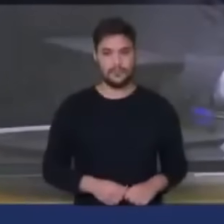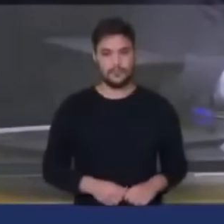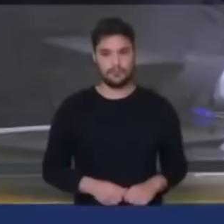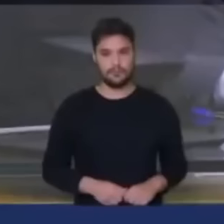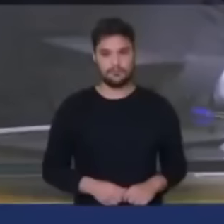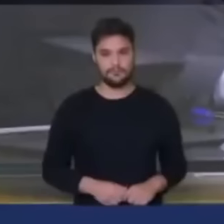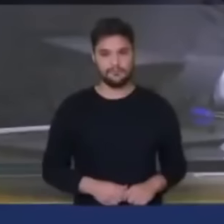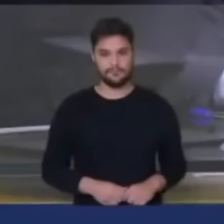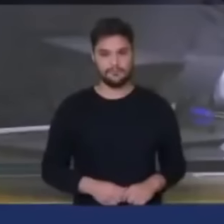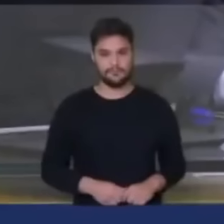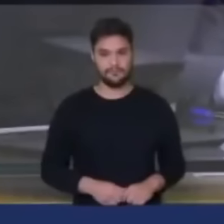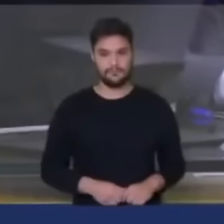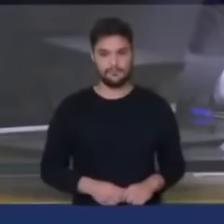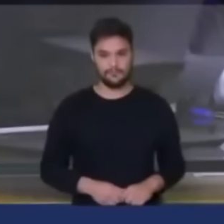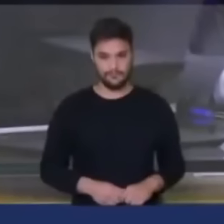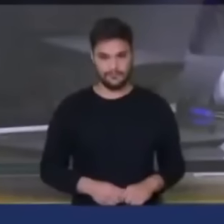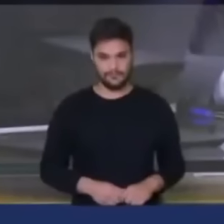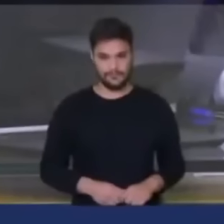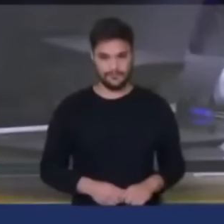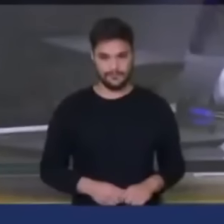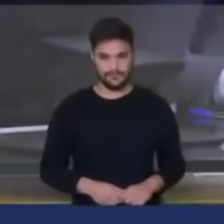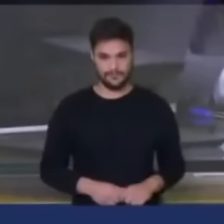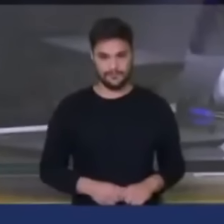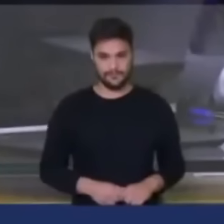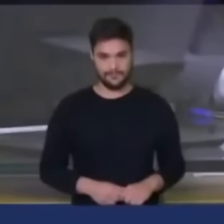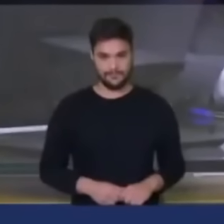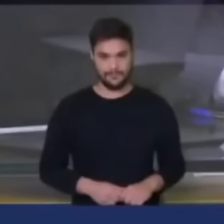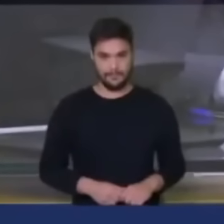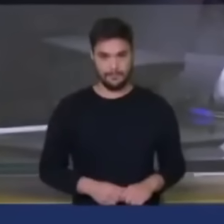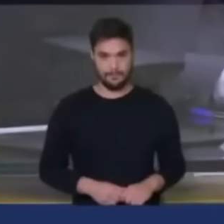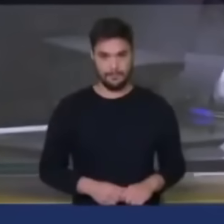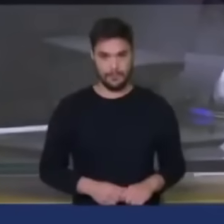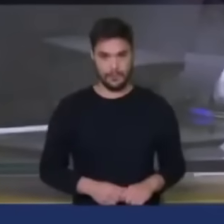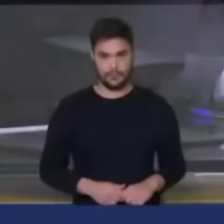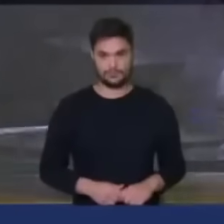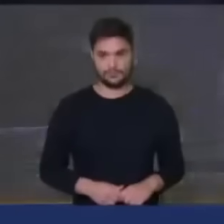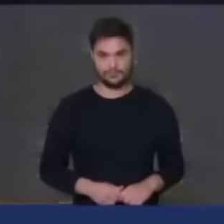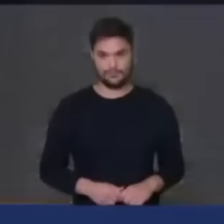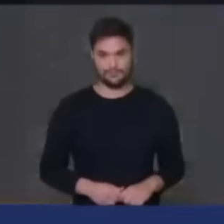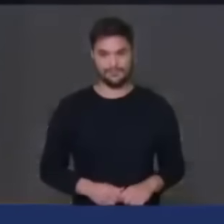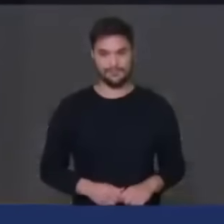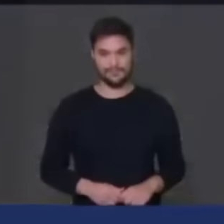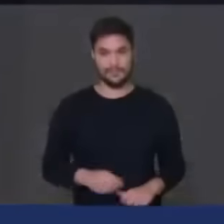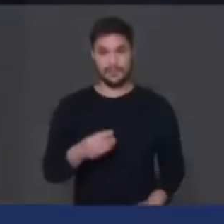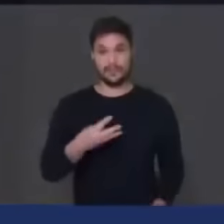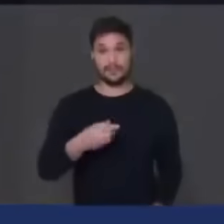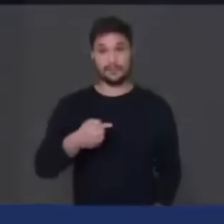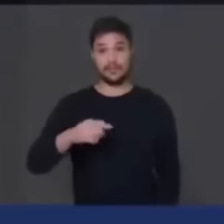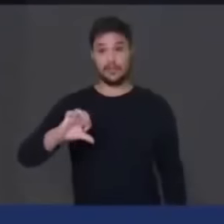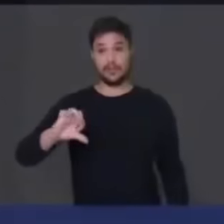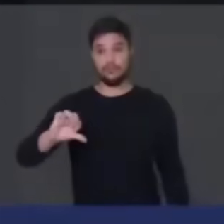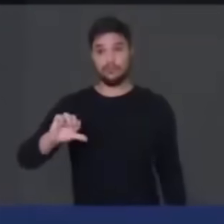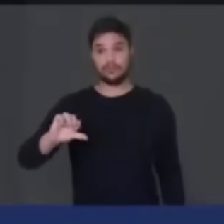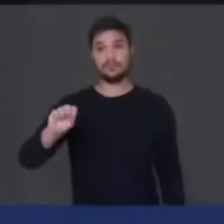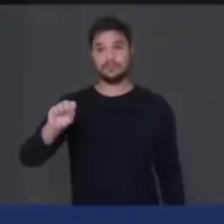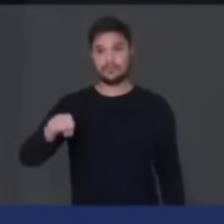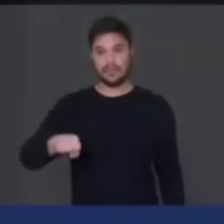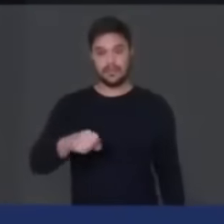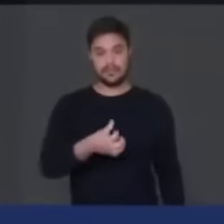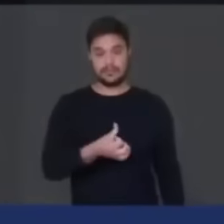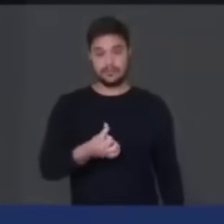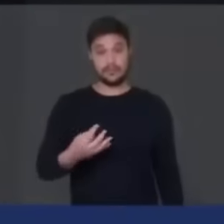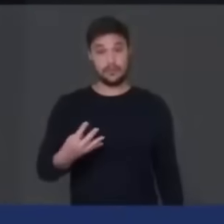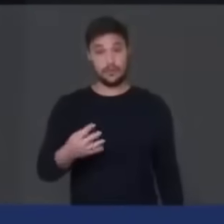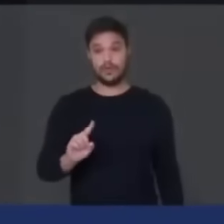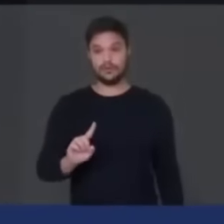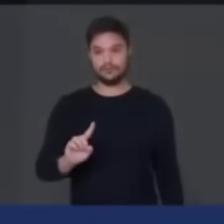A felicidade, Brasil. A felicidade, Brasil. 379 sim, 64